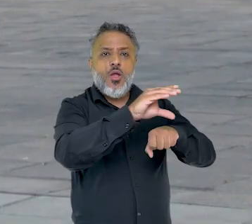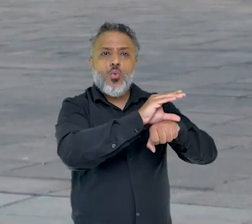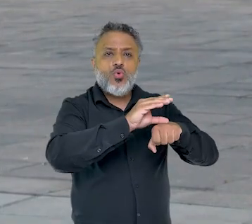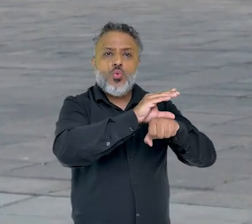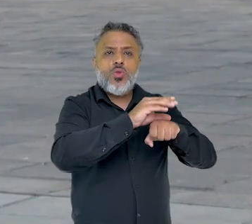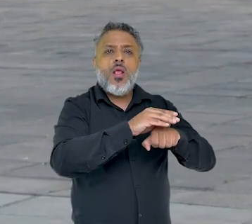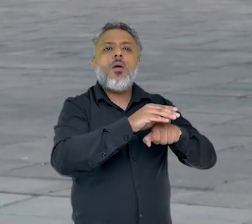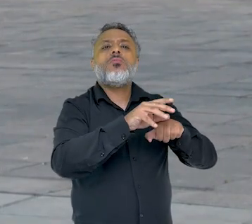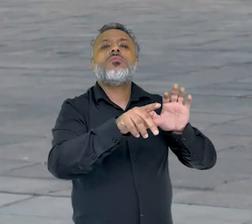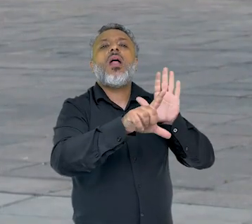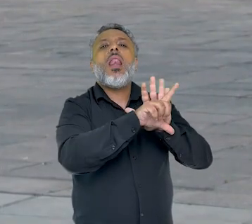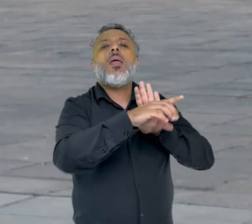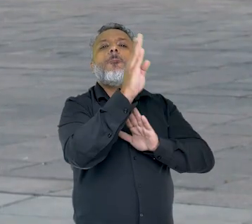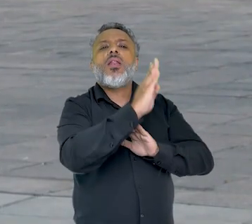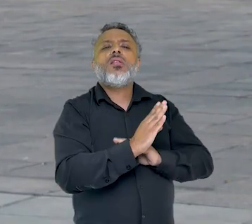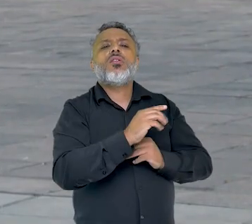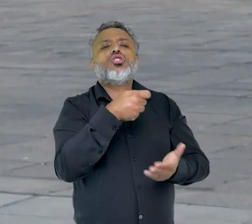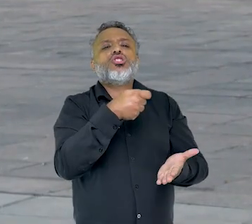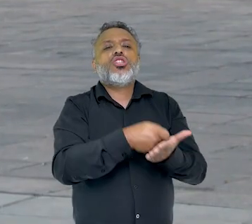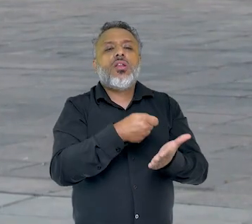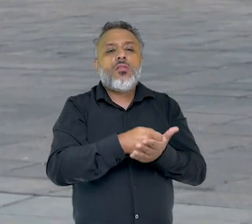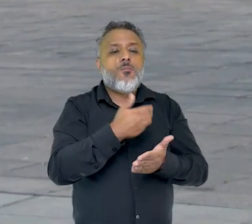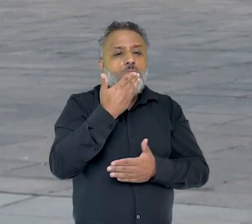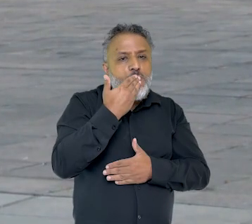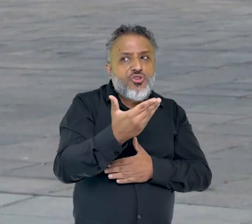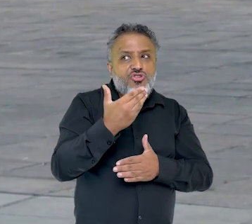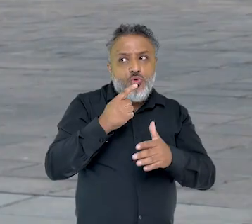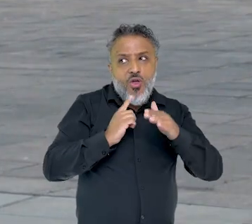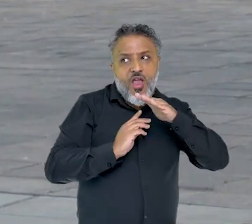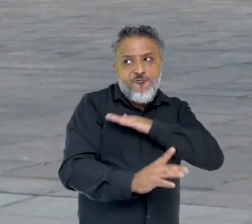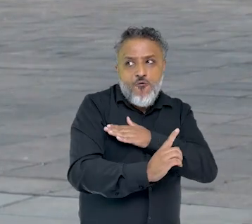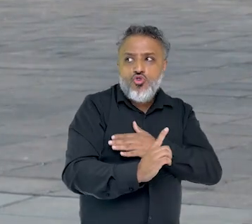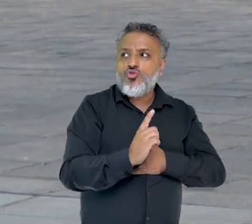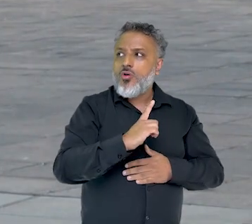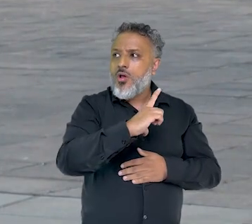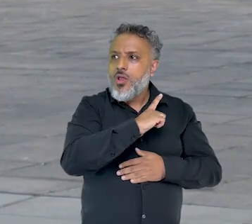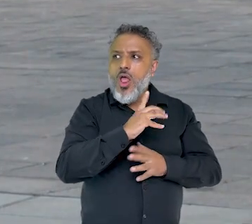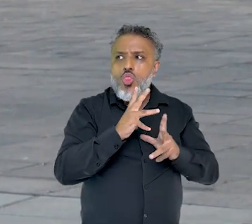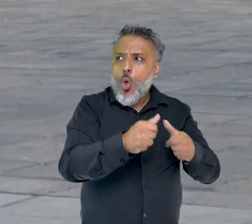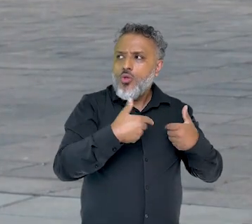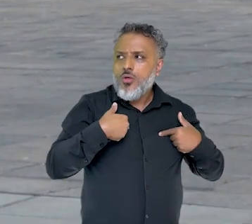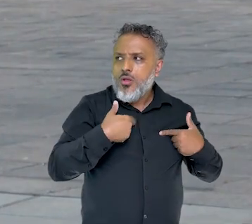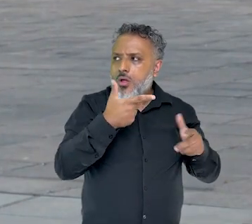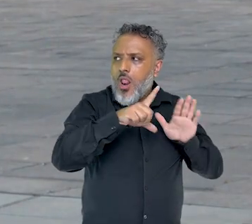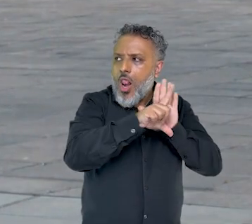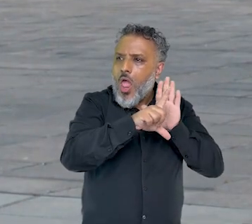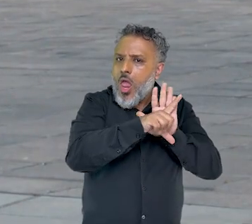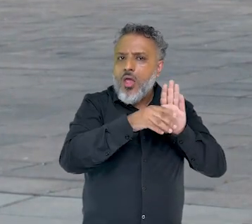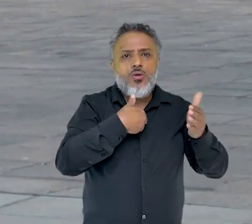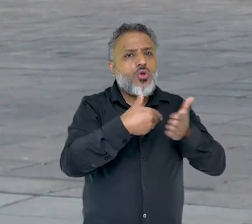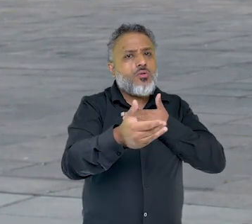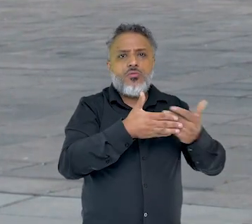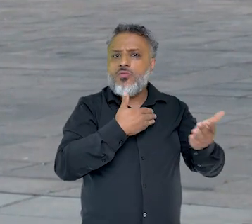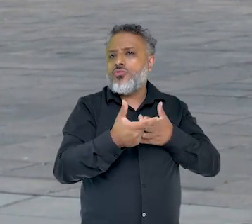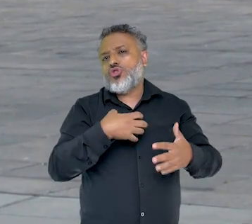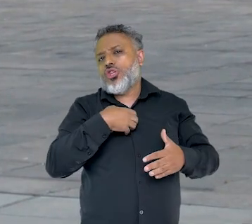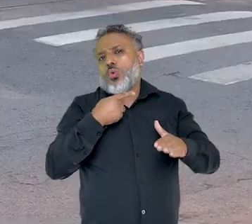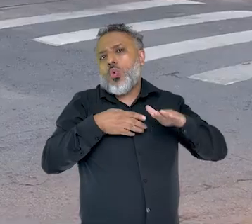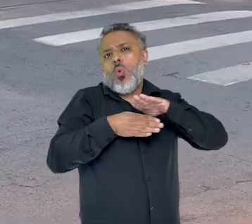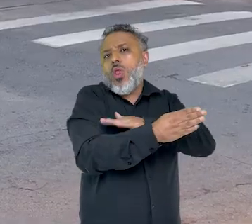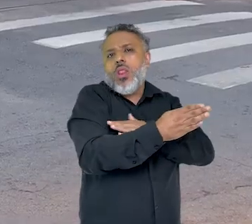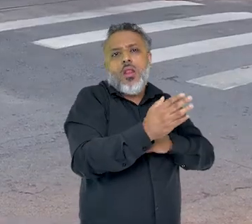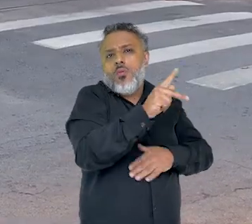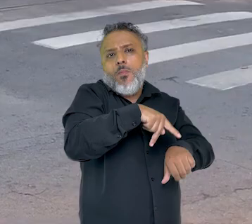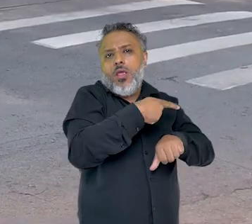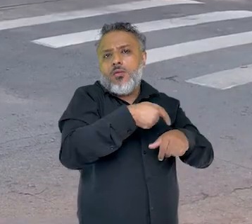brasileira garante o direito de solicitar refúgio a todos, independentemente da forma de entrada no país.